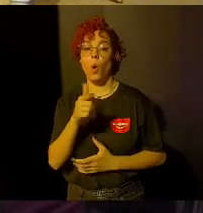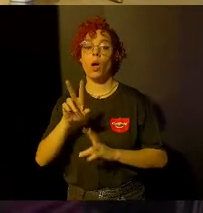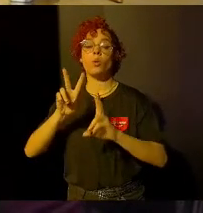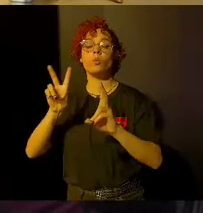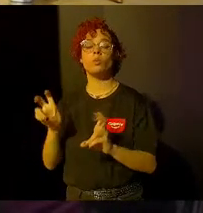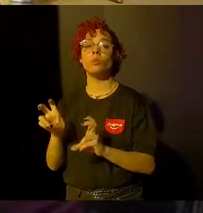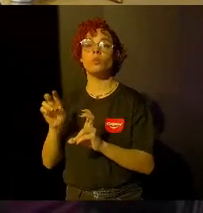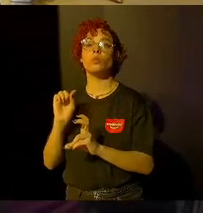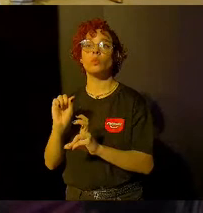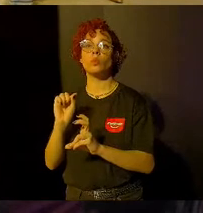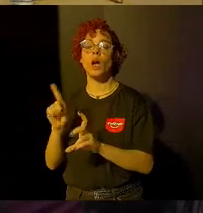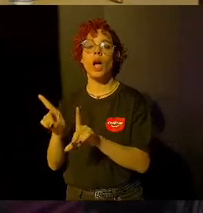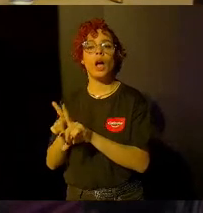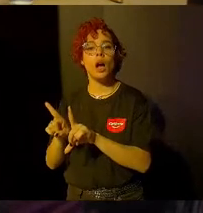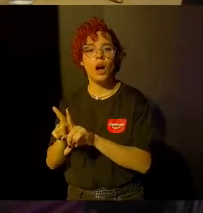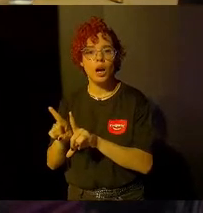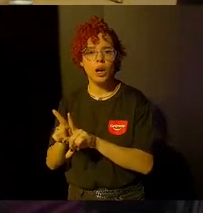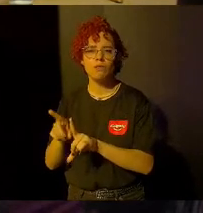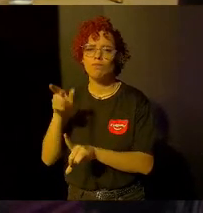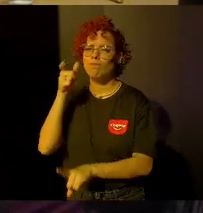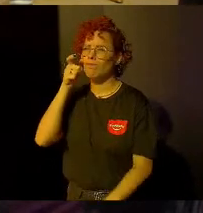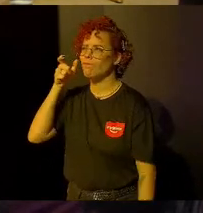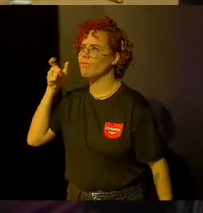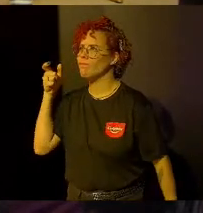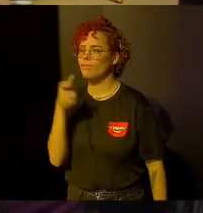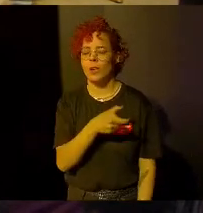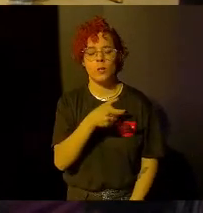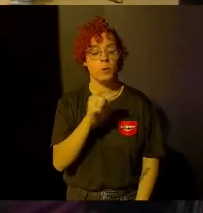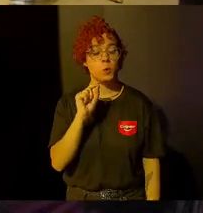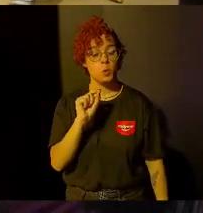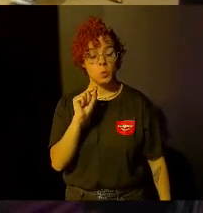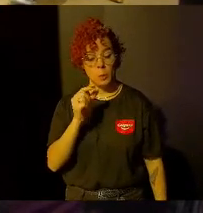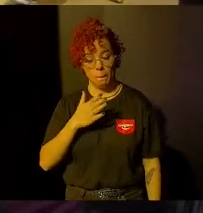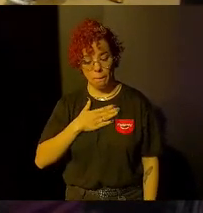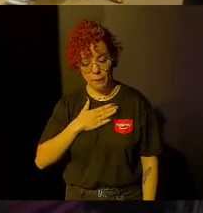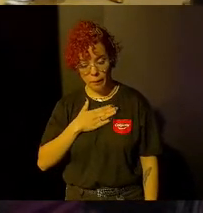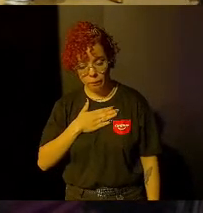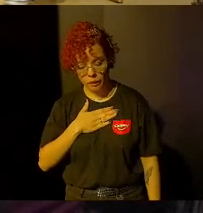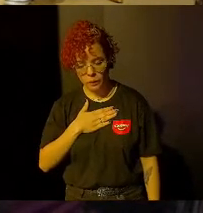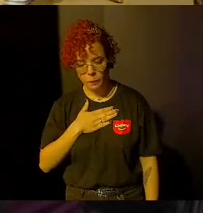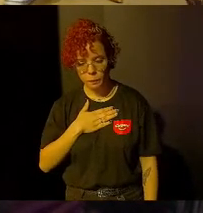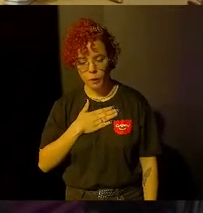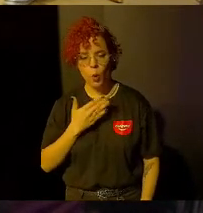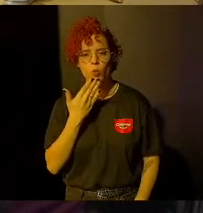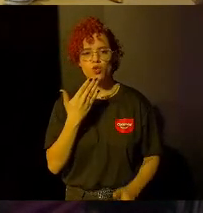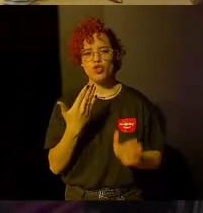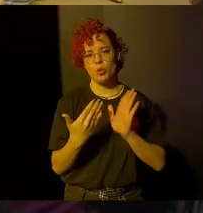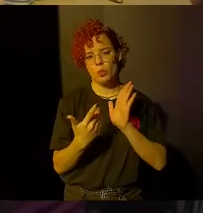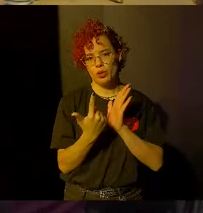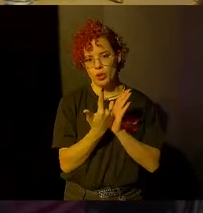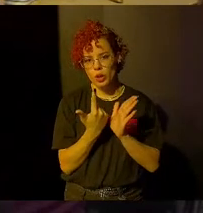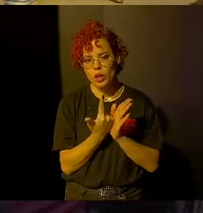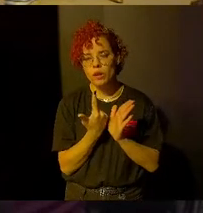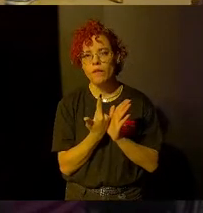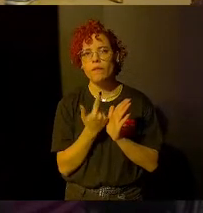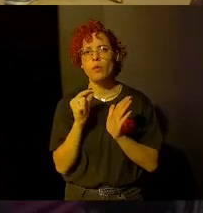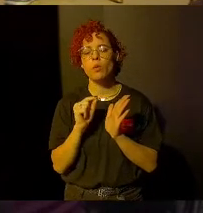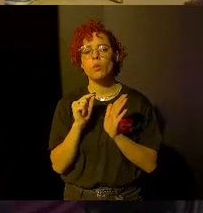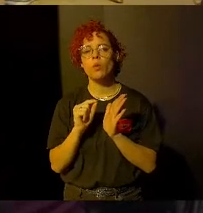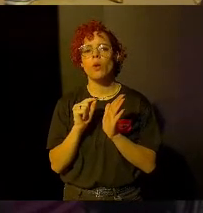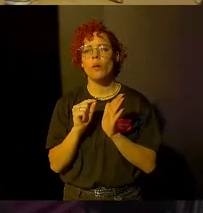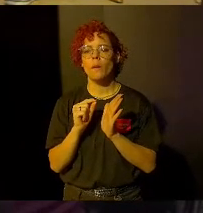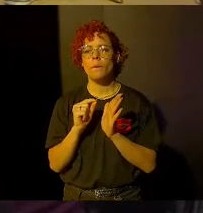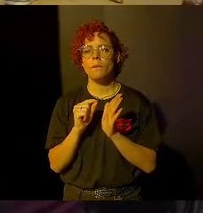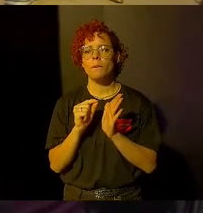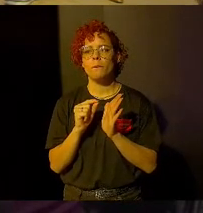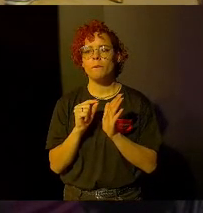que precisa muito é um tipo de livro Como por exemplo o do trelisan E